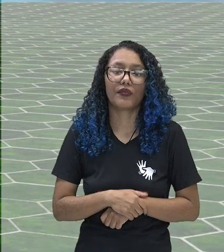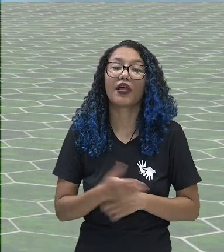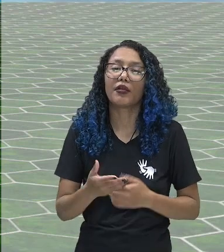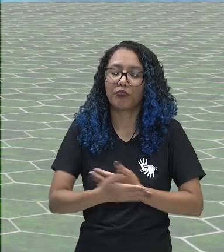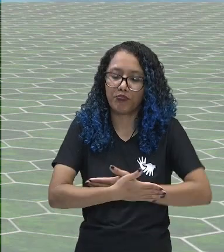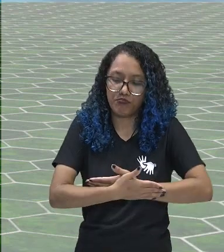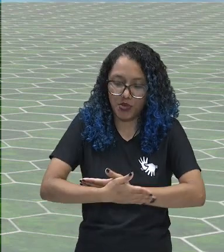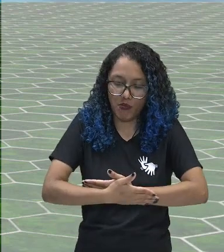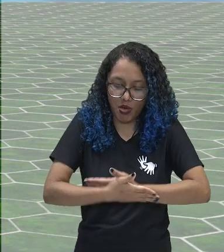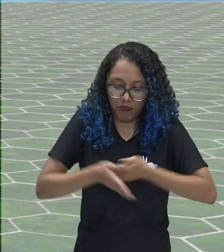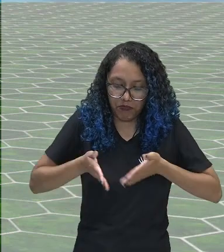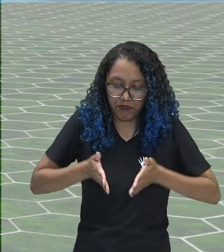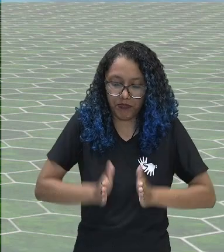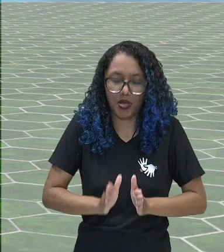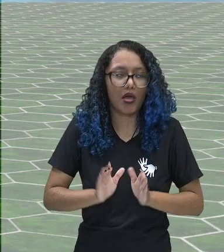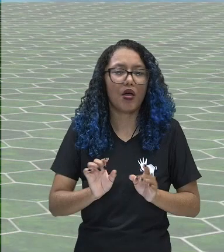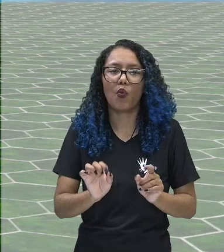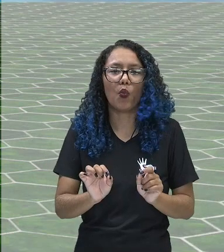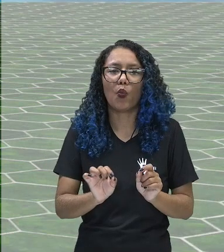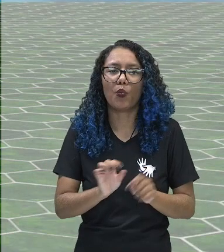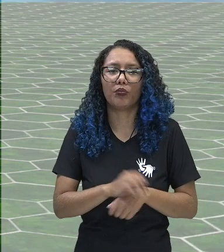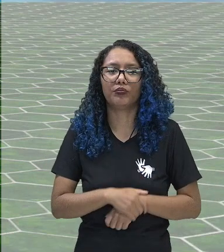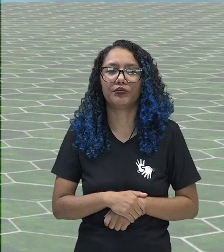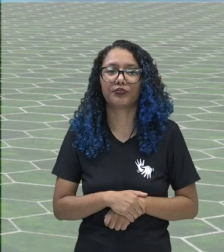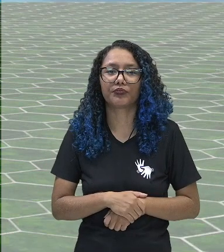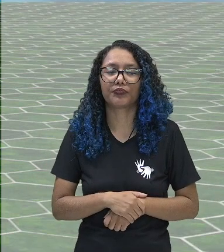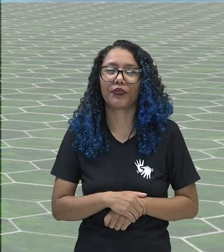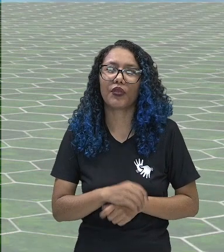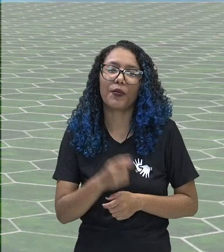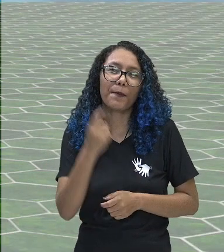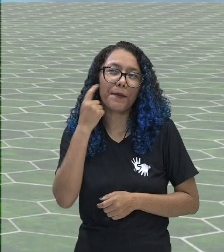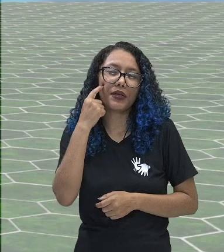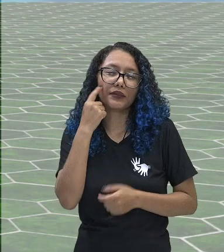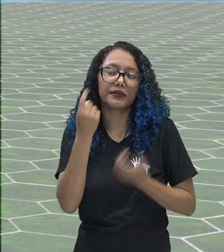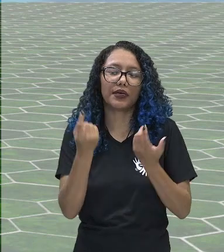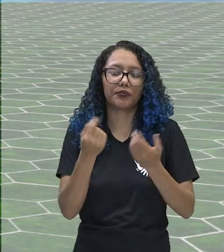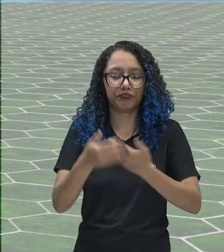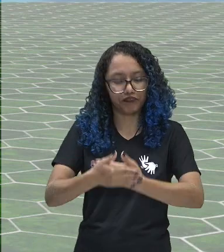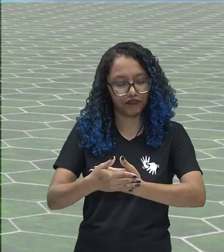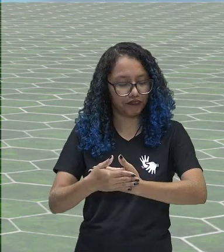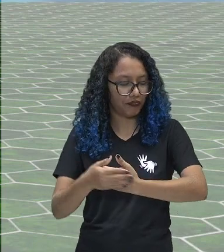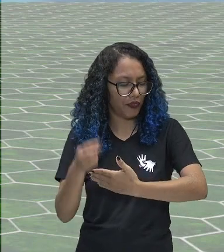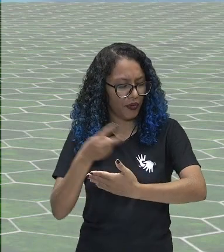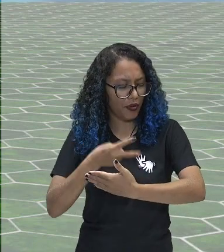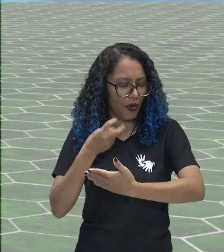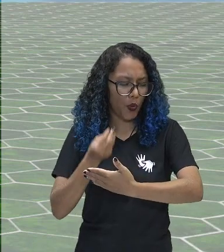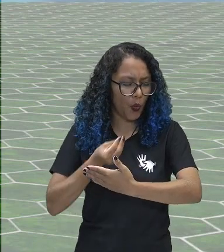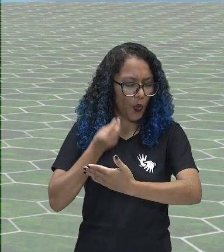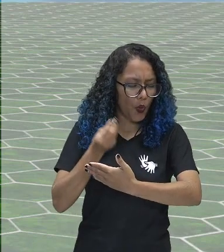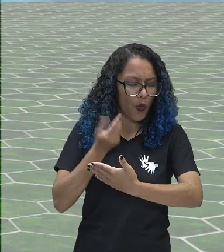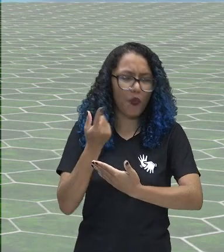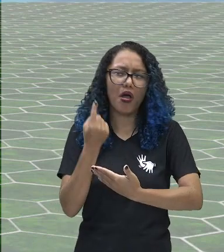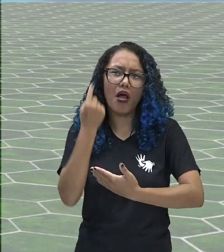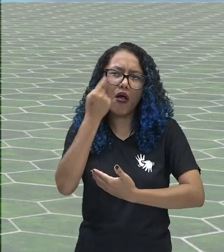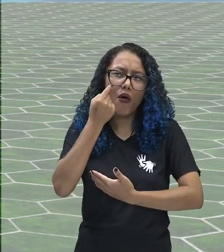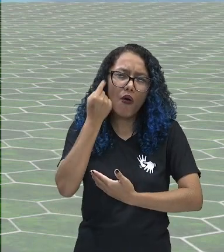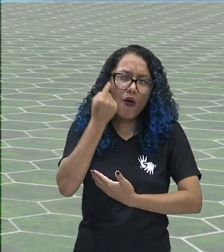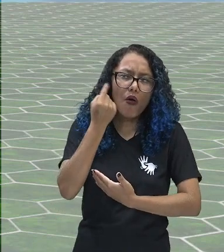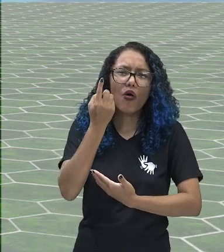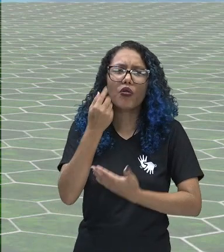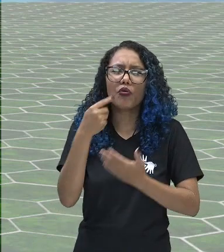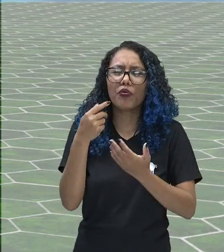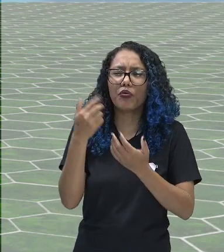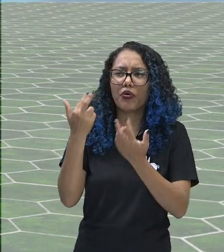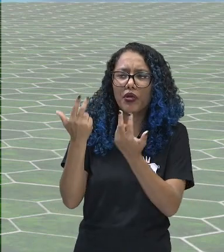bebê nasce, e aí você pergunta, tem ali, começa a identificar, né, as características, tem os olhos do pai, tem